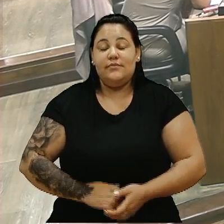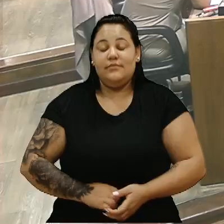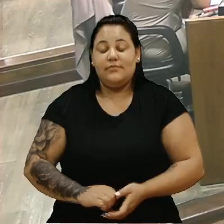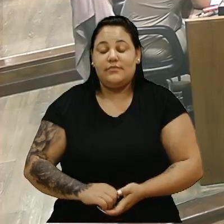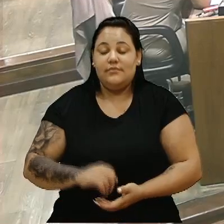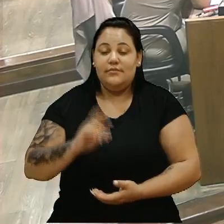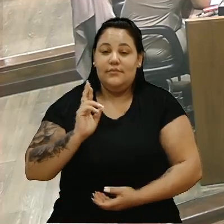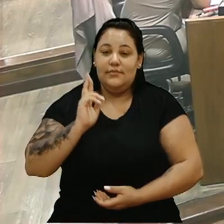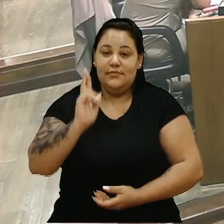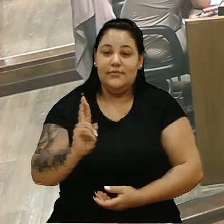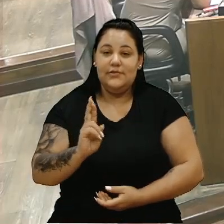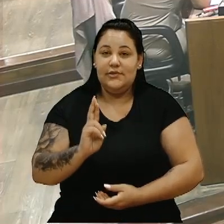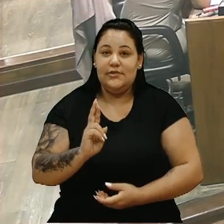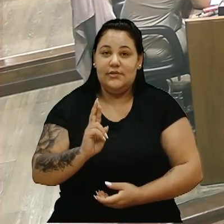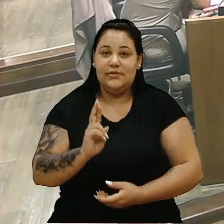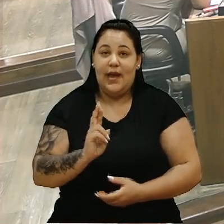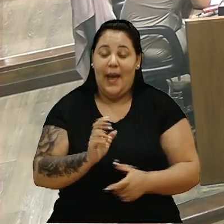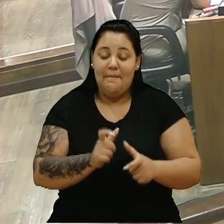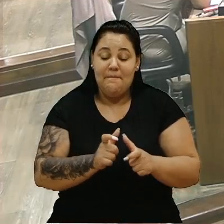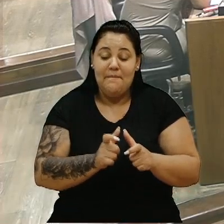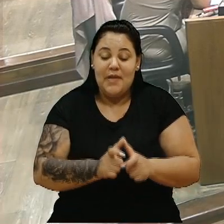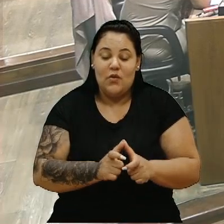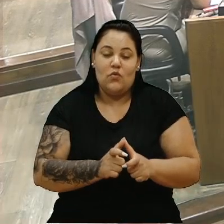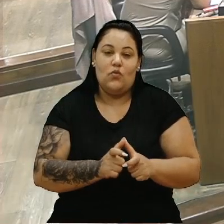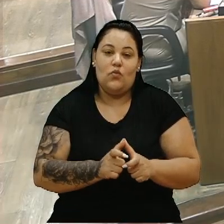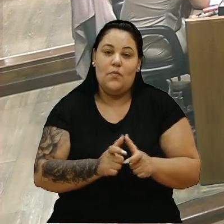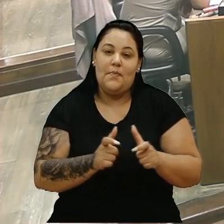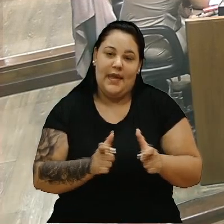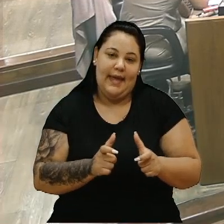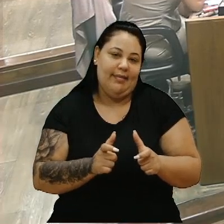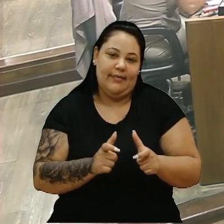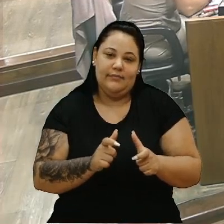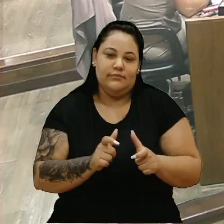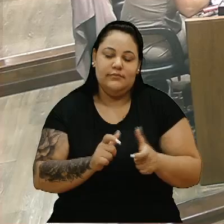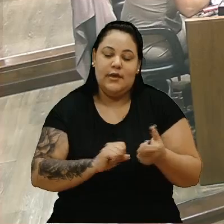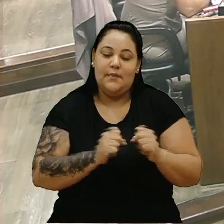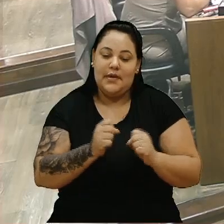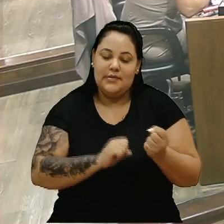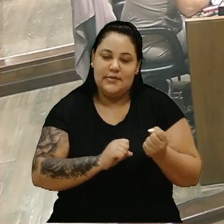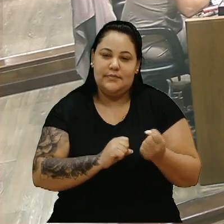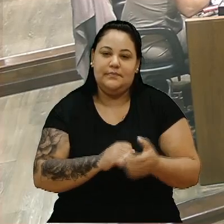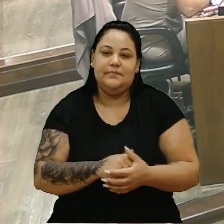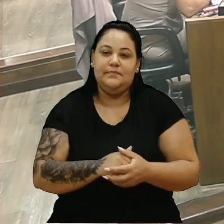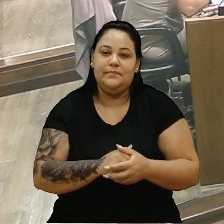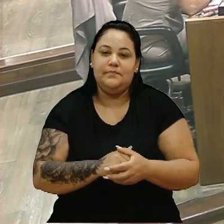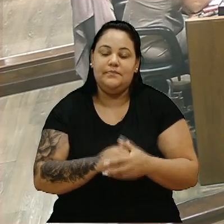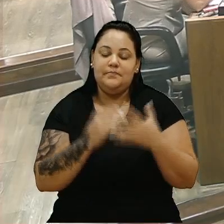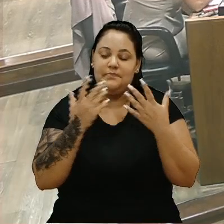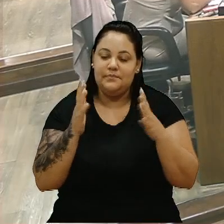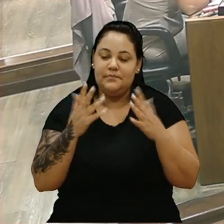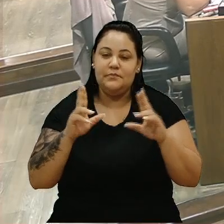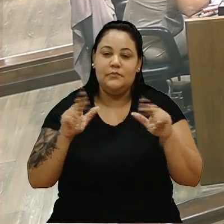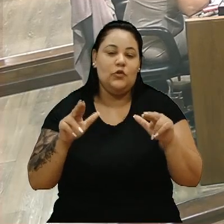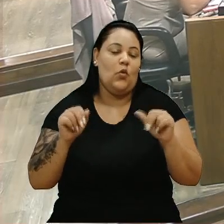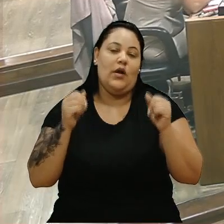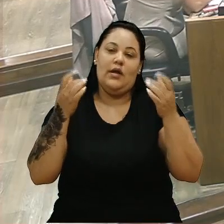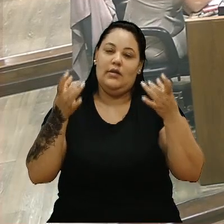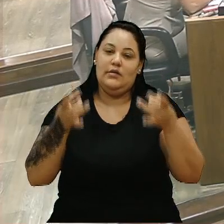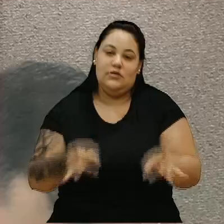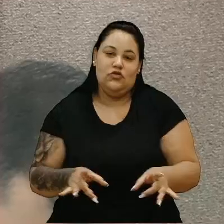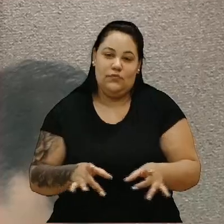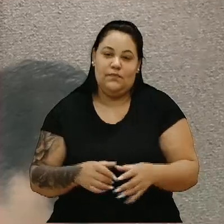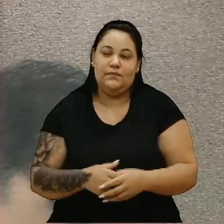representam as micro e pequenas empresas. Parabéns. Parabéns por não desistirem. Mesmo